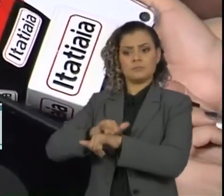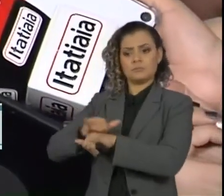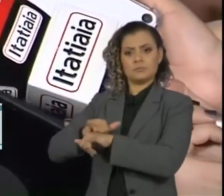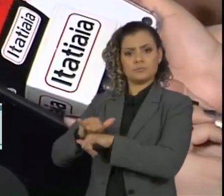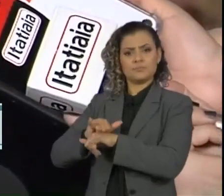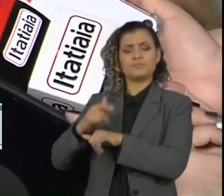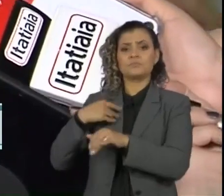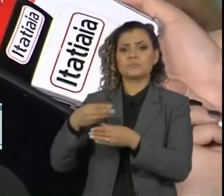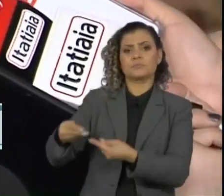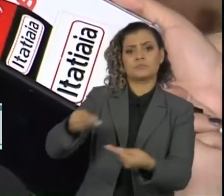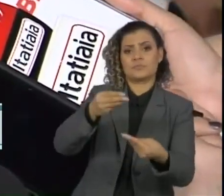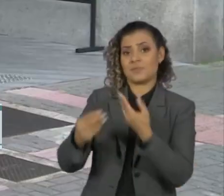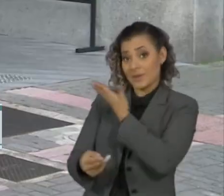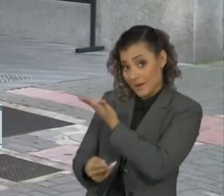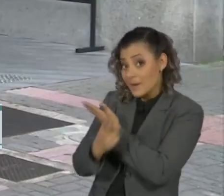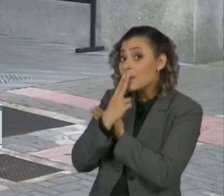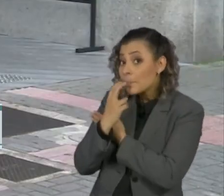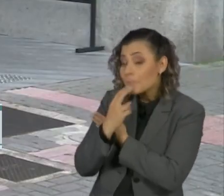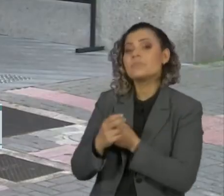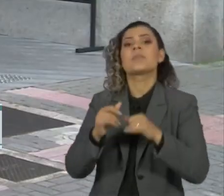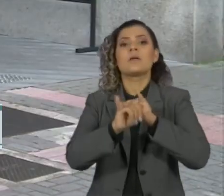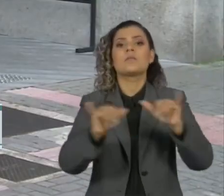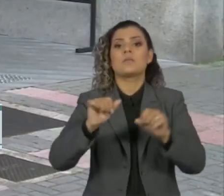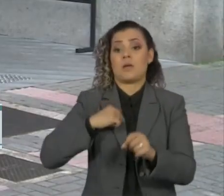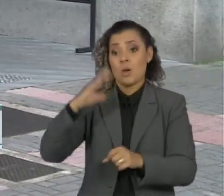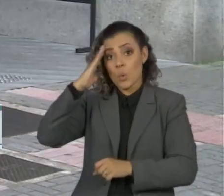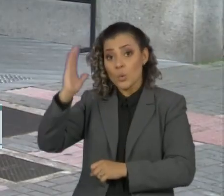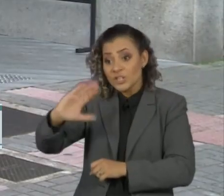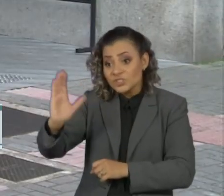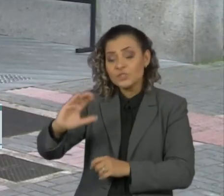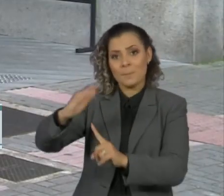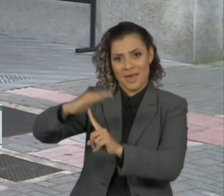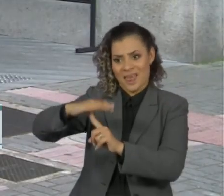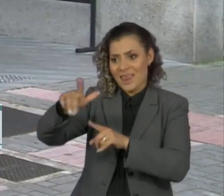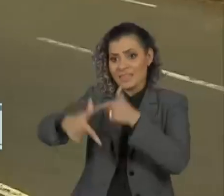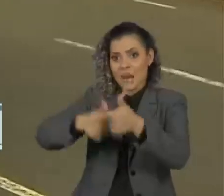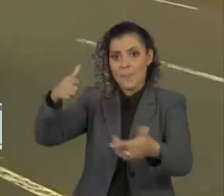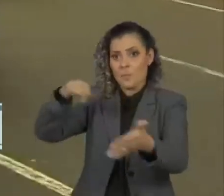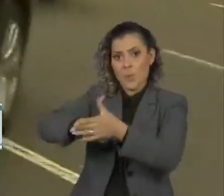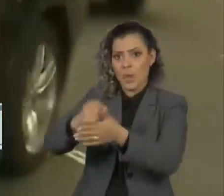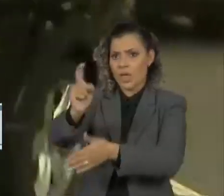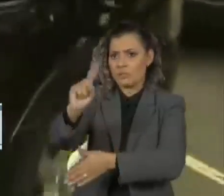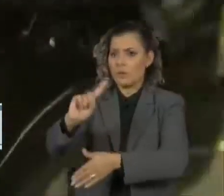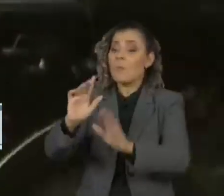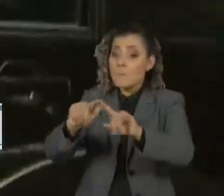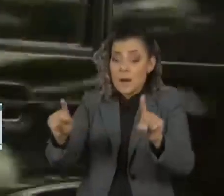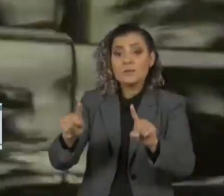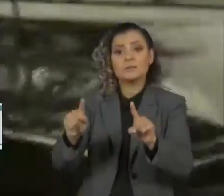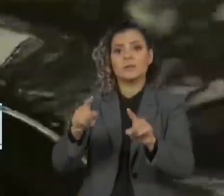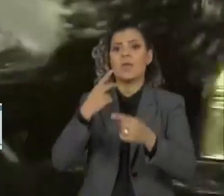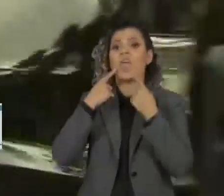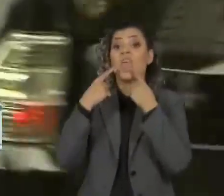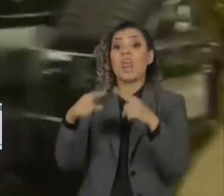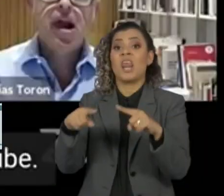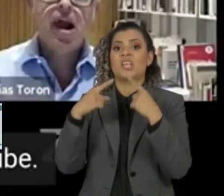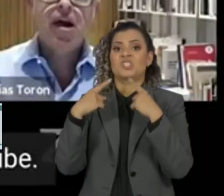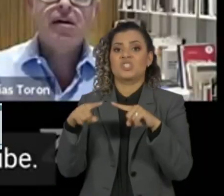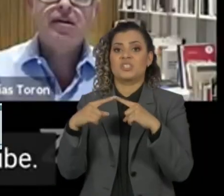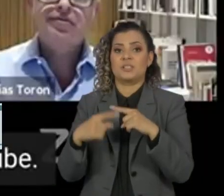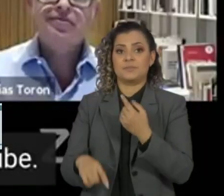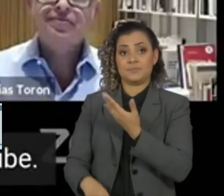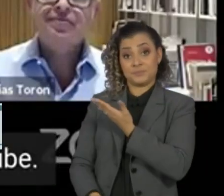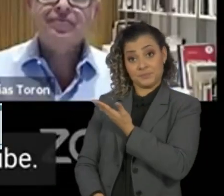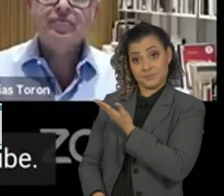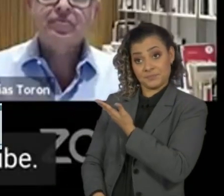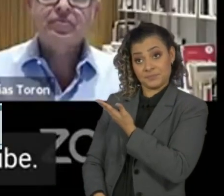para que Aras não acabasse com o grupo que atua no Paraná. O tema gerou polêmica, com críticas do Procurador-Geral à operação.